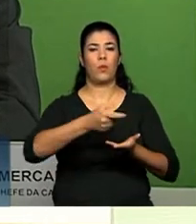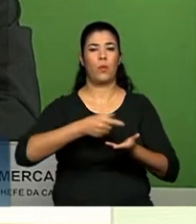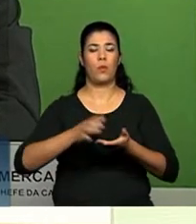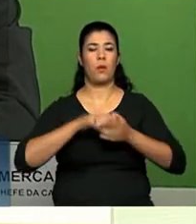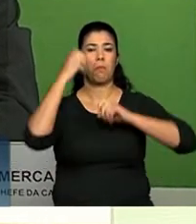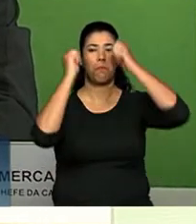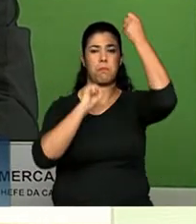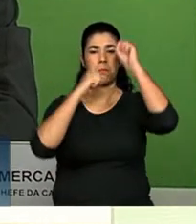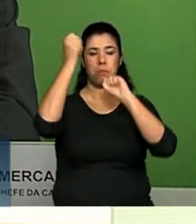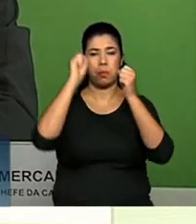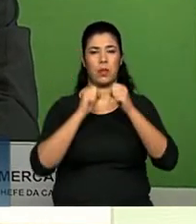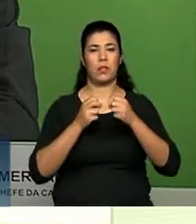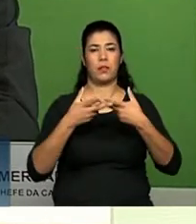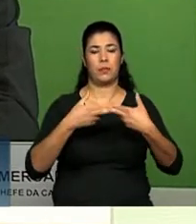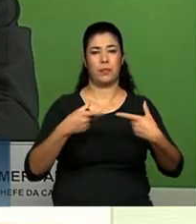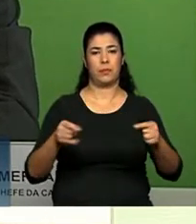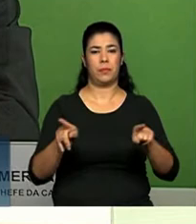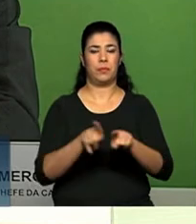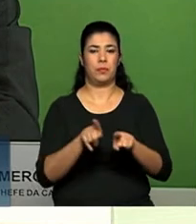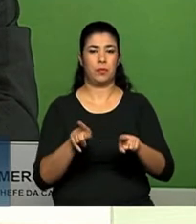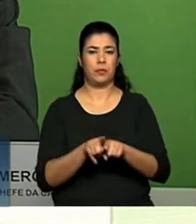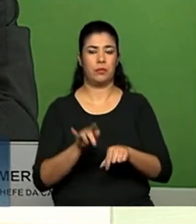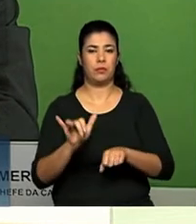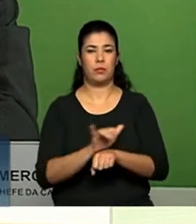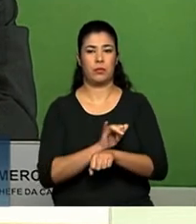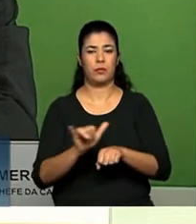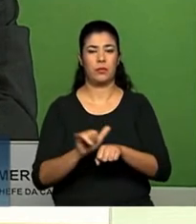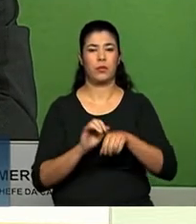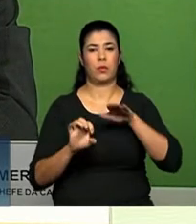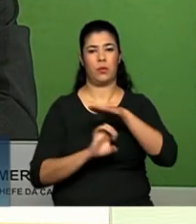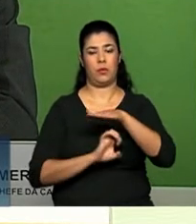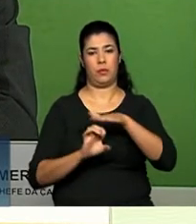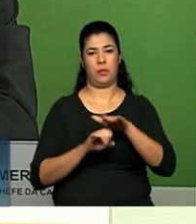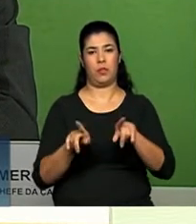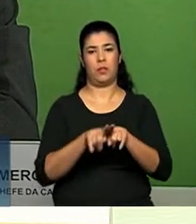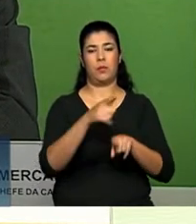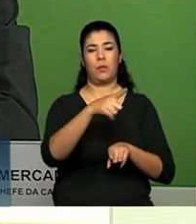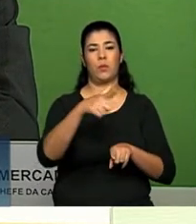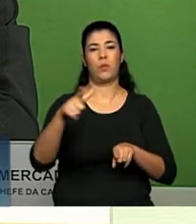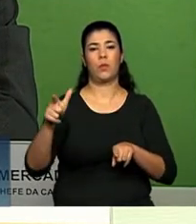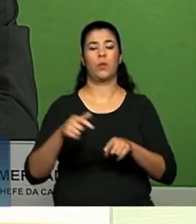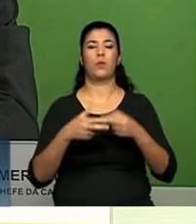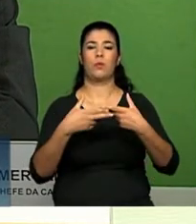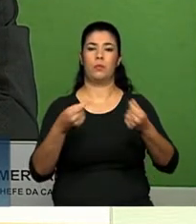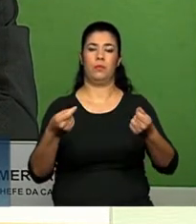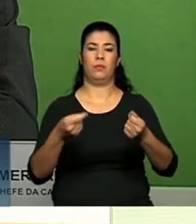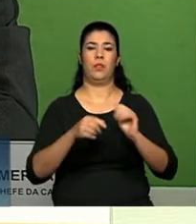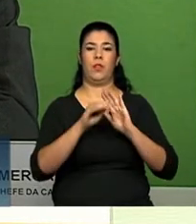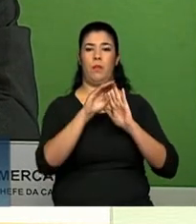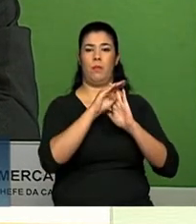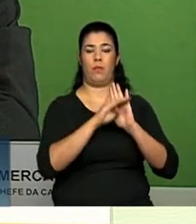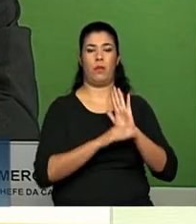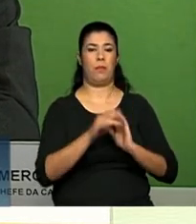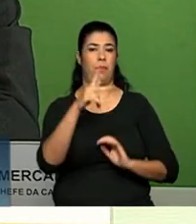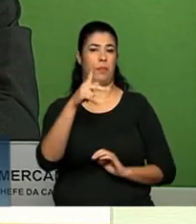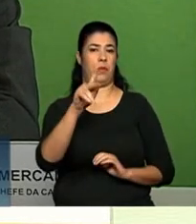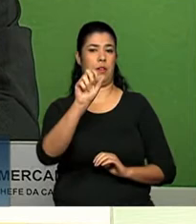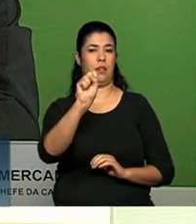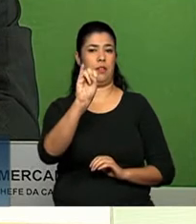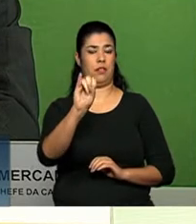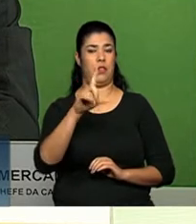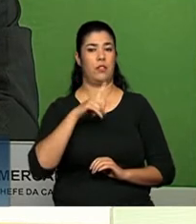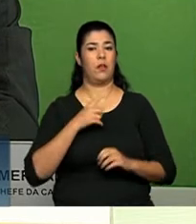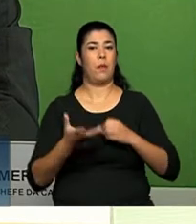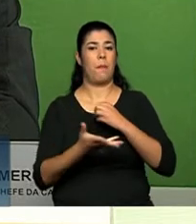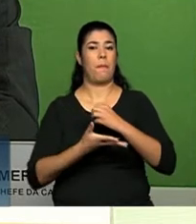infraestrutura das empresas. E esse programa de o PSI, ele era subsidiado com recursos